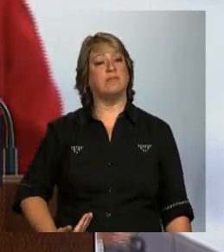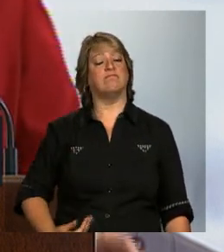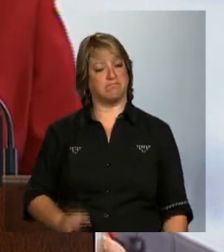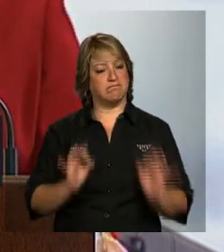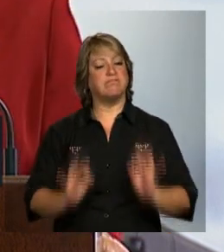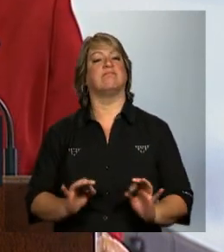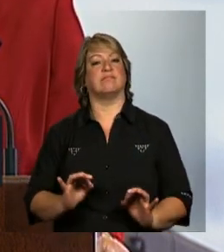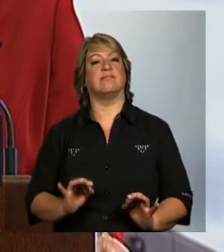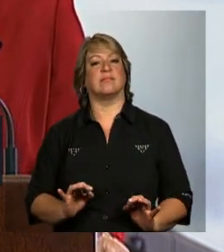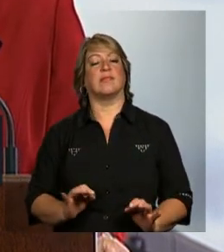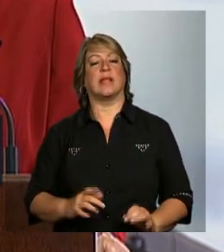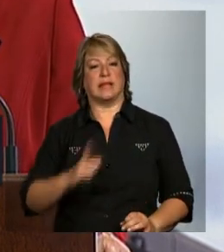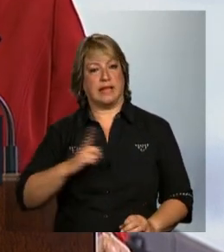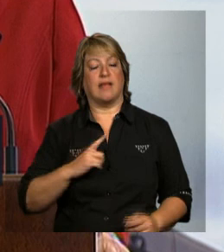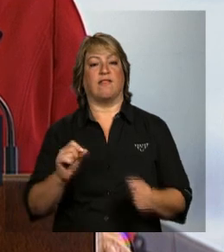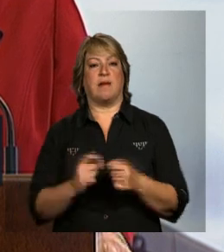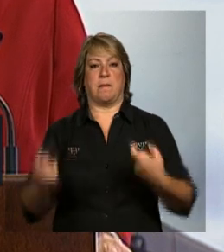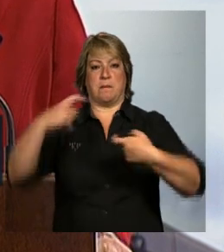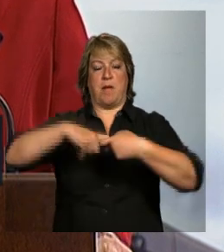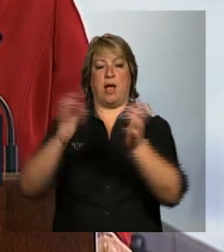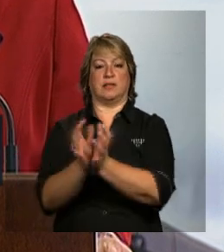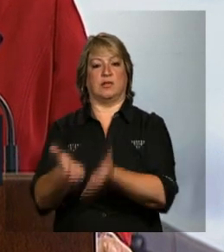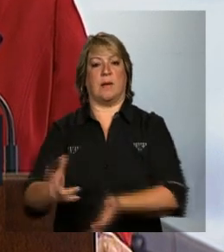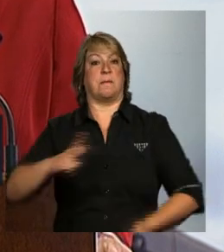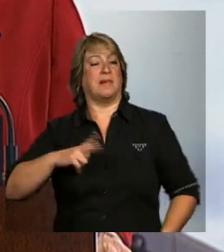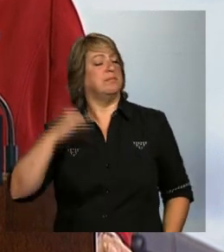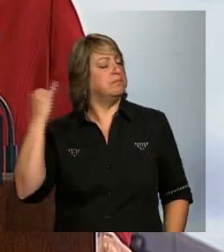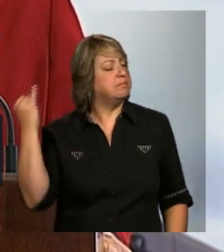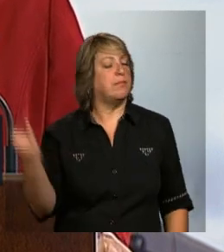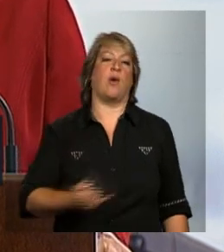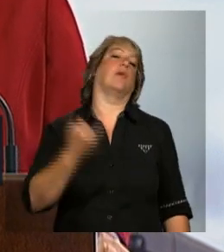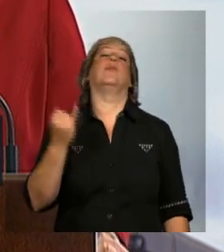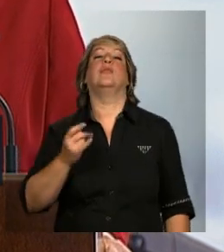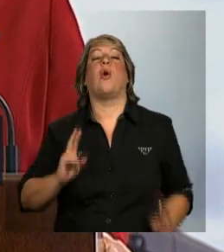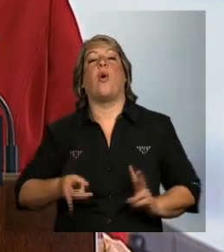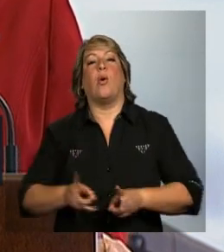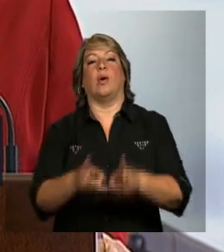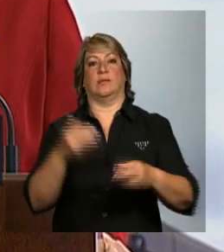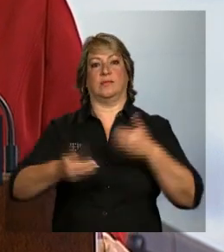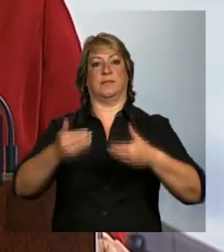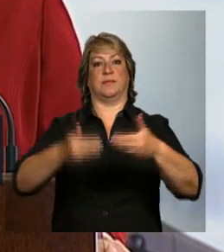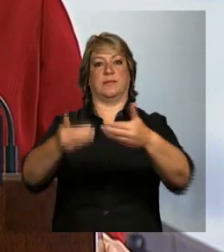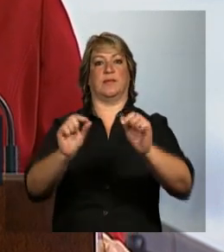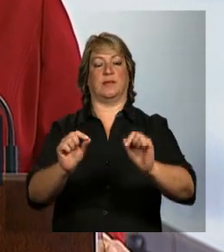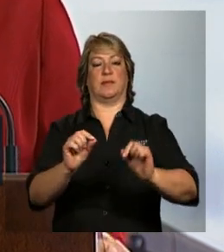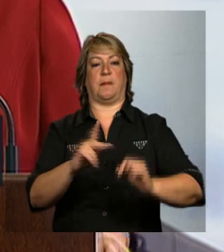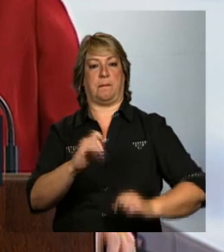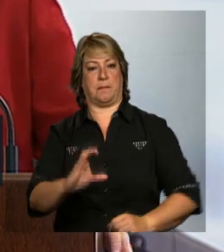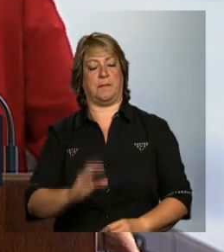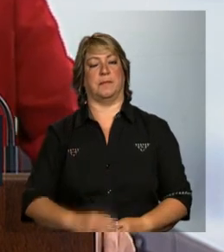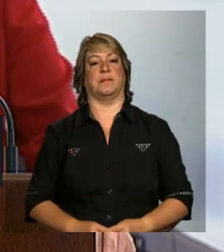as parcerias com o setor privado como essenciais a continuidade aceleração do